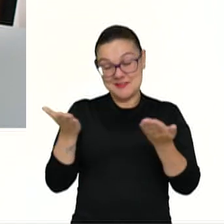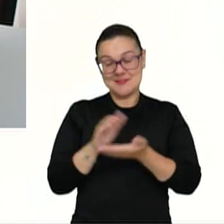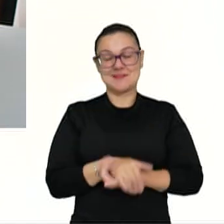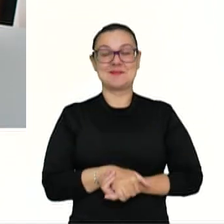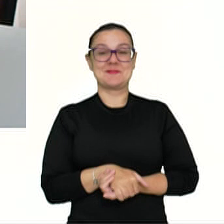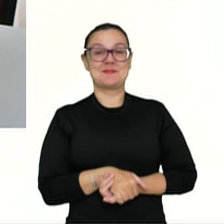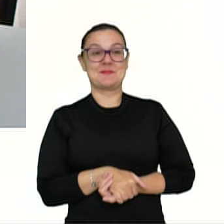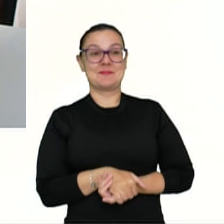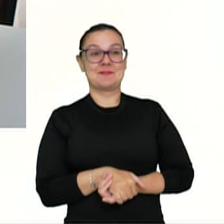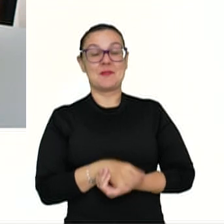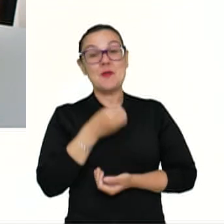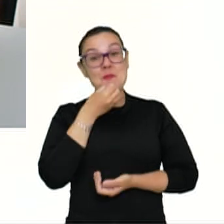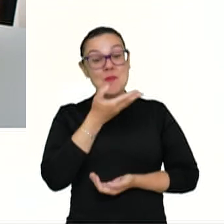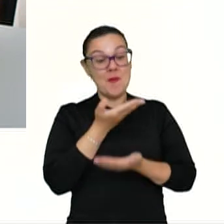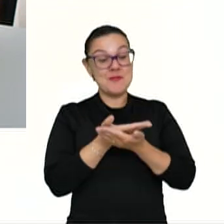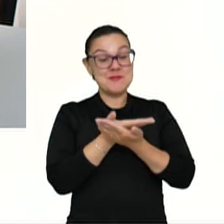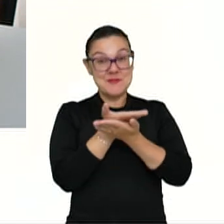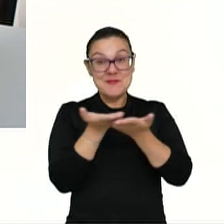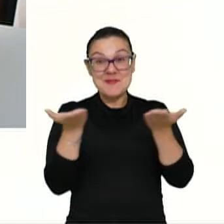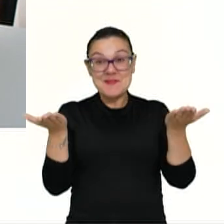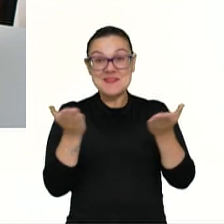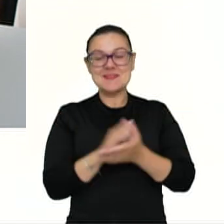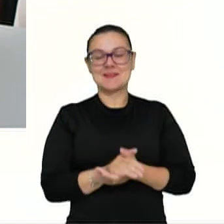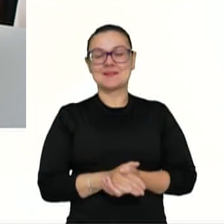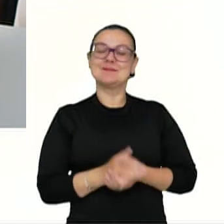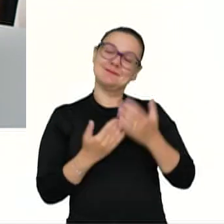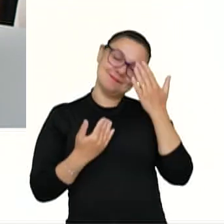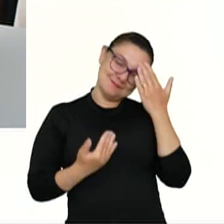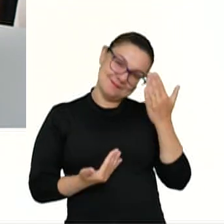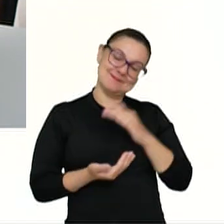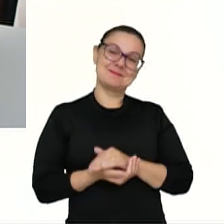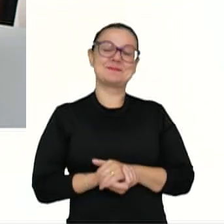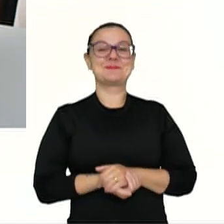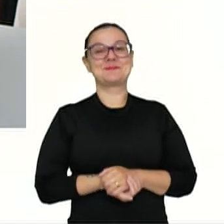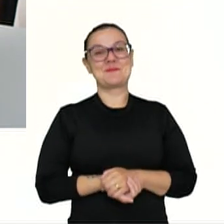pouquinho. Bons estudos para todos vocês. Obrigada.